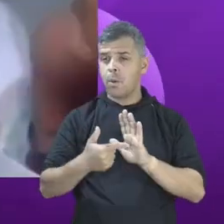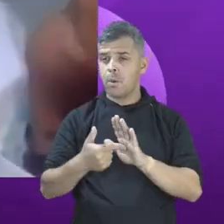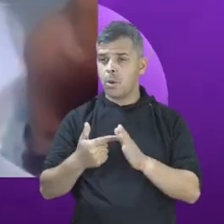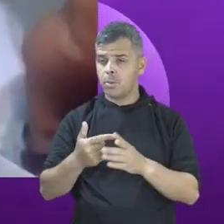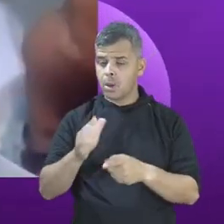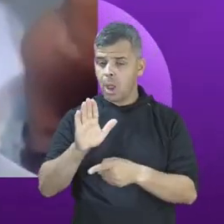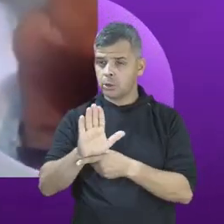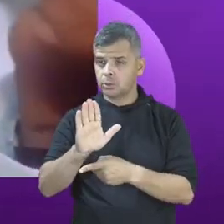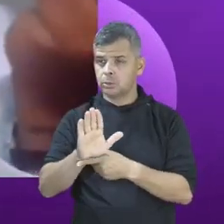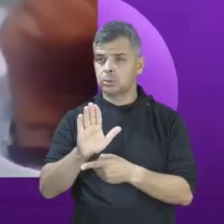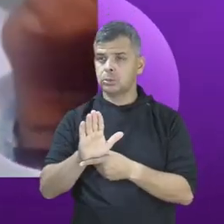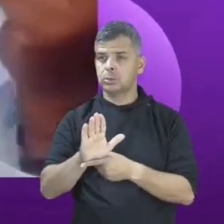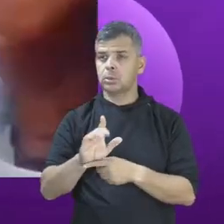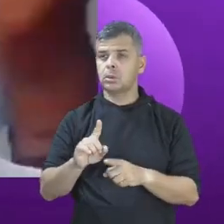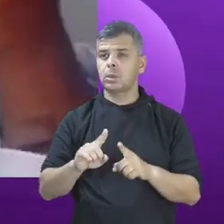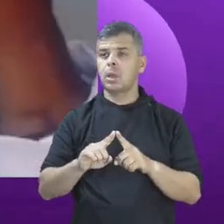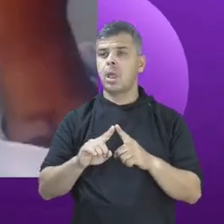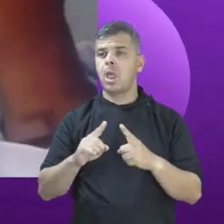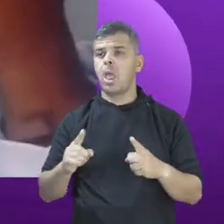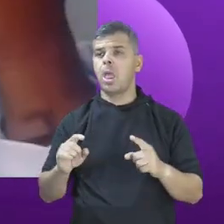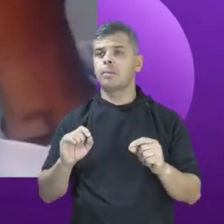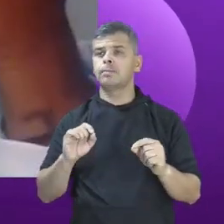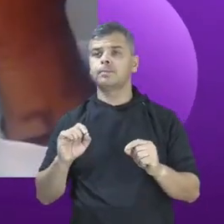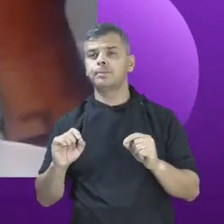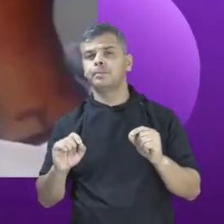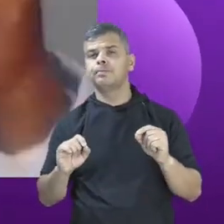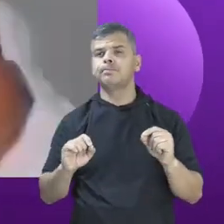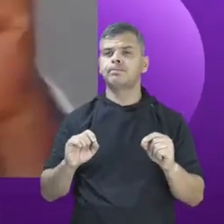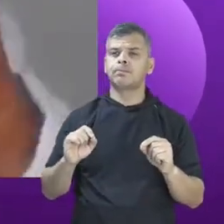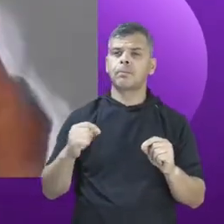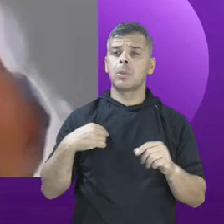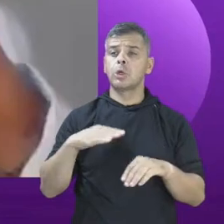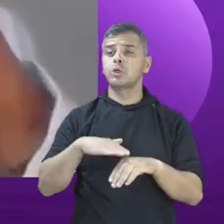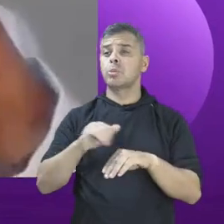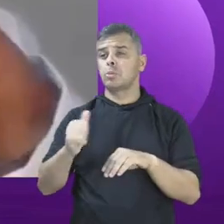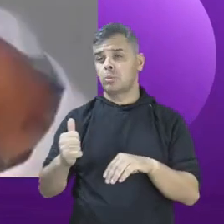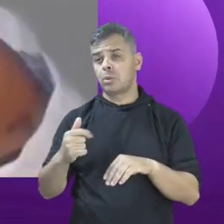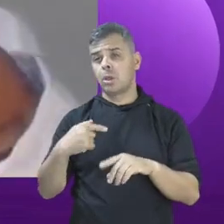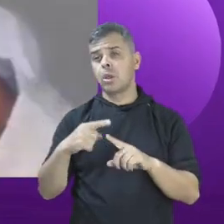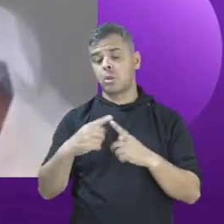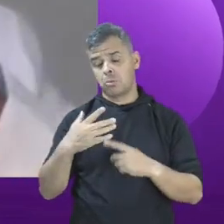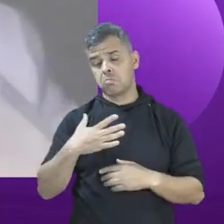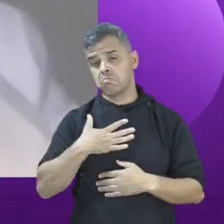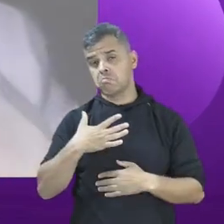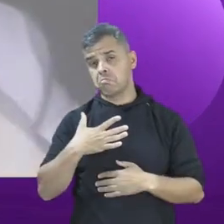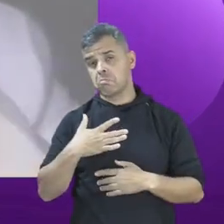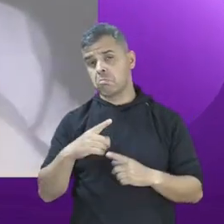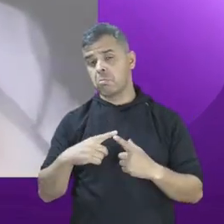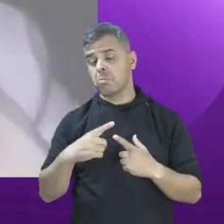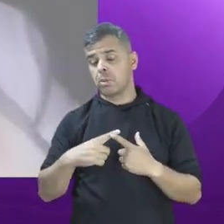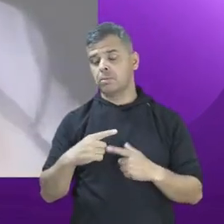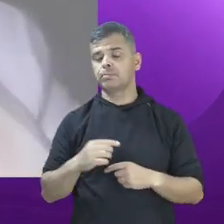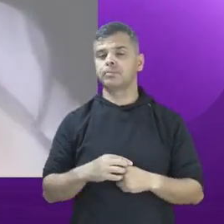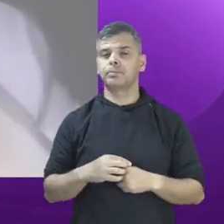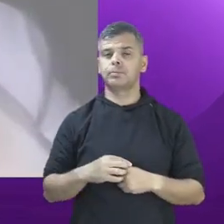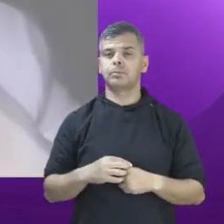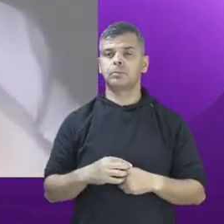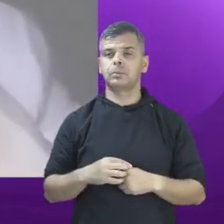oferecer ajuda, sabe, nos chamou a atenção e nos surpreendeu.